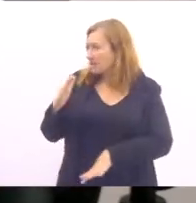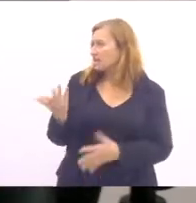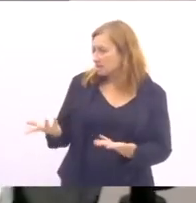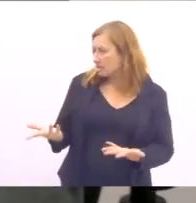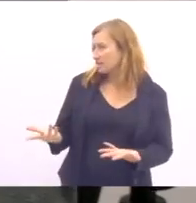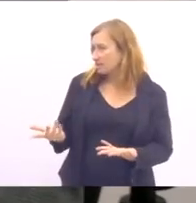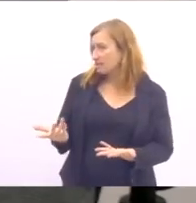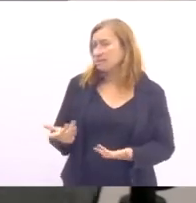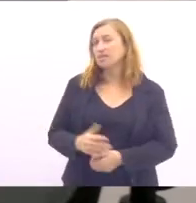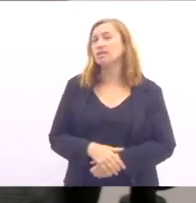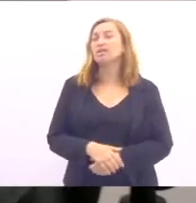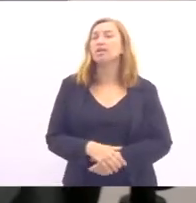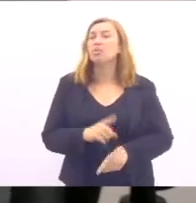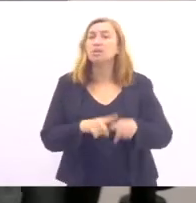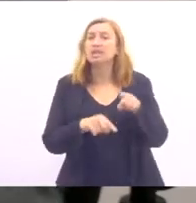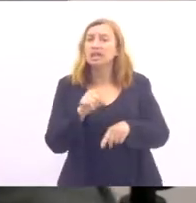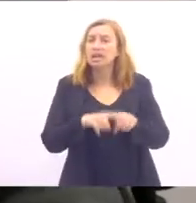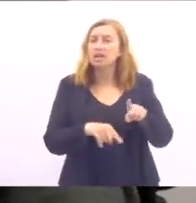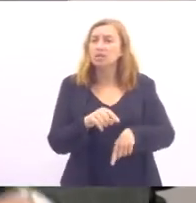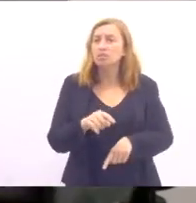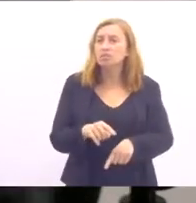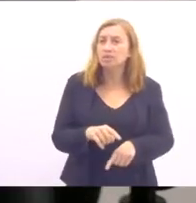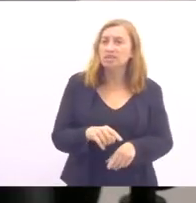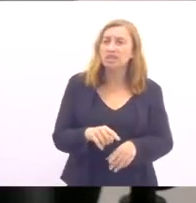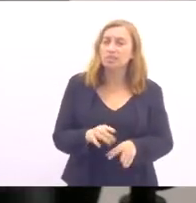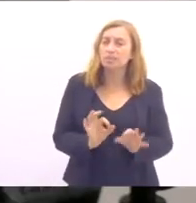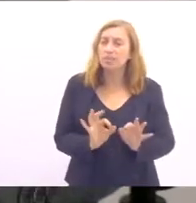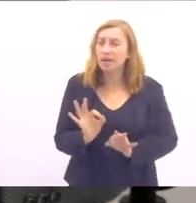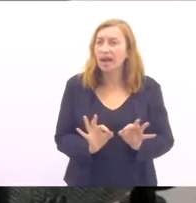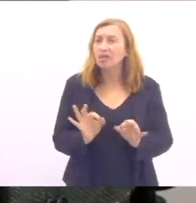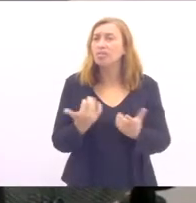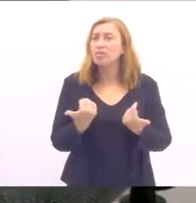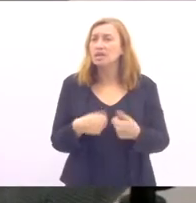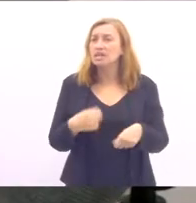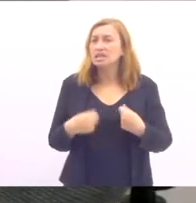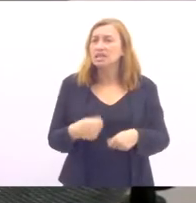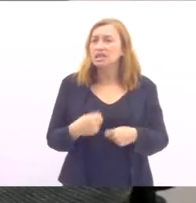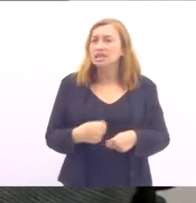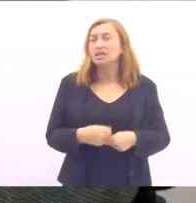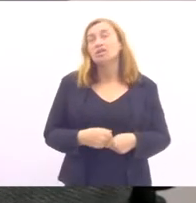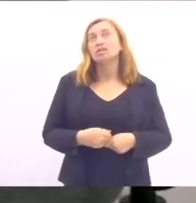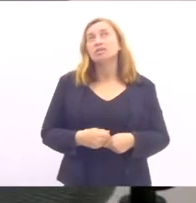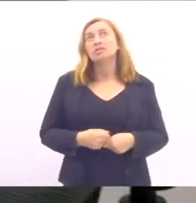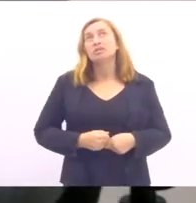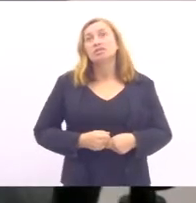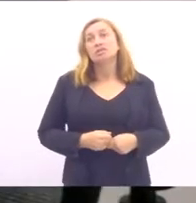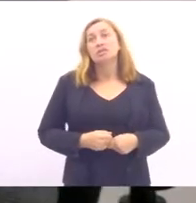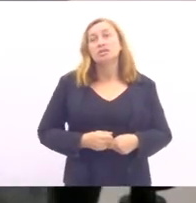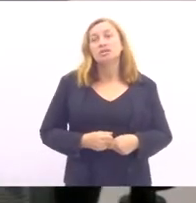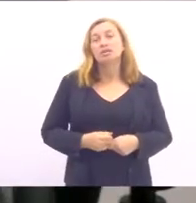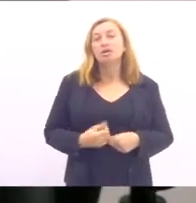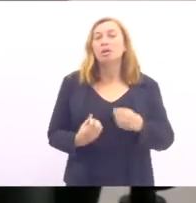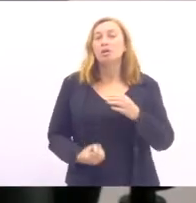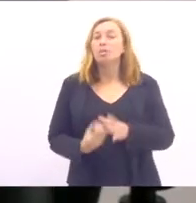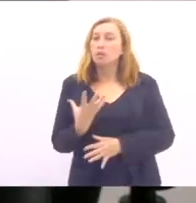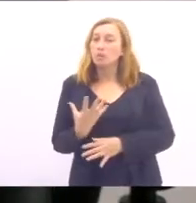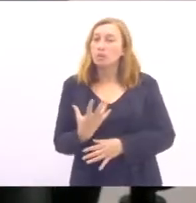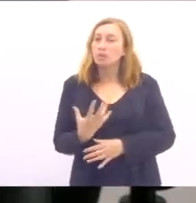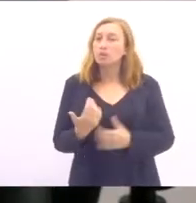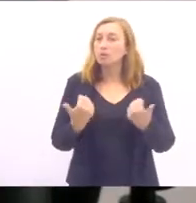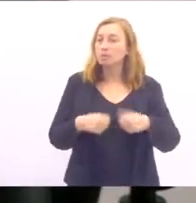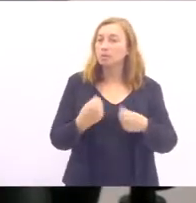é um material que, para ser triado, precisa, vamos dizer assim, para dar produtividade, precisa